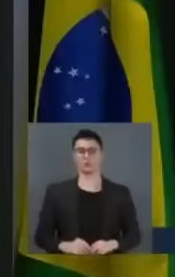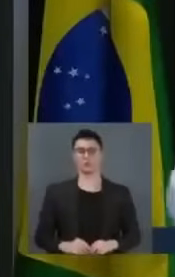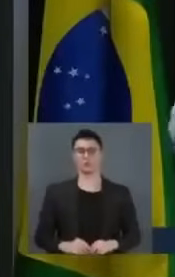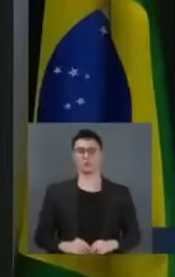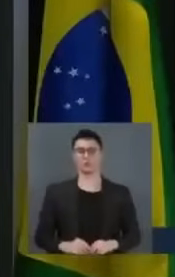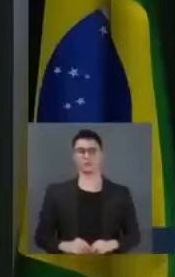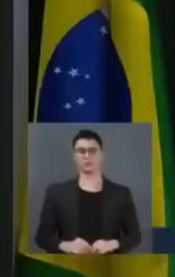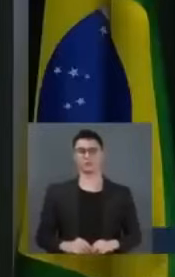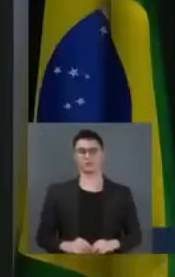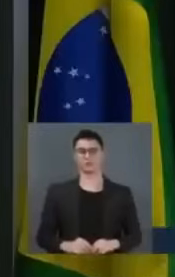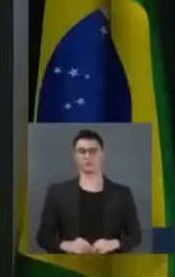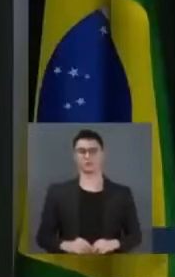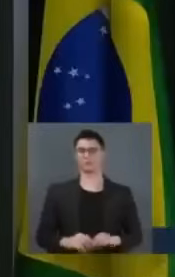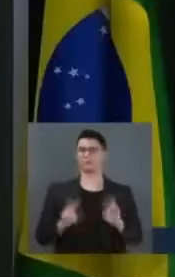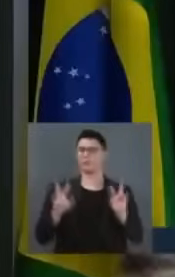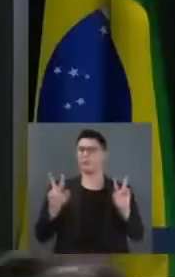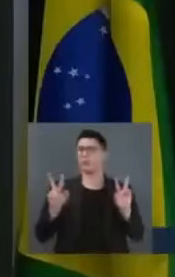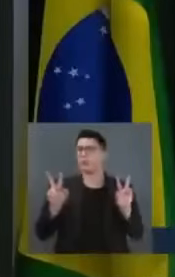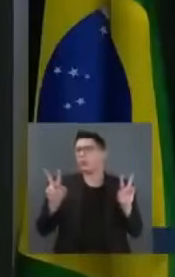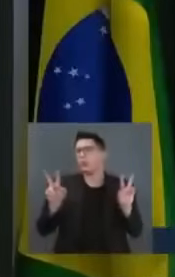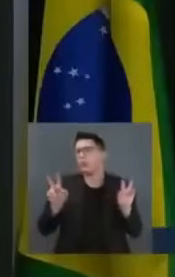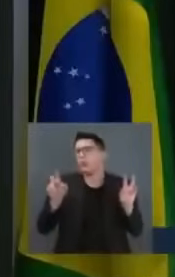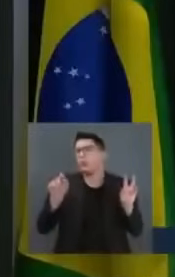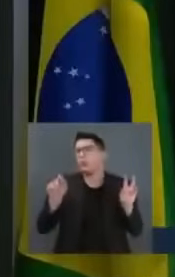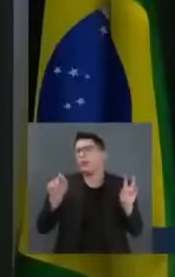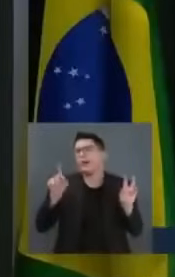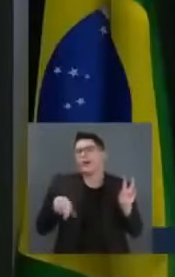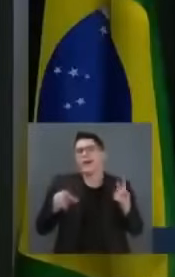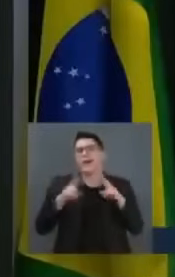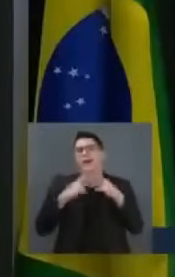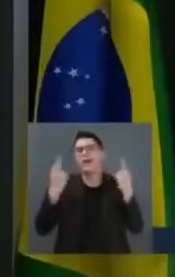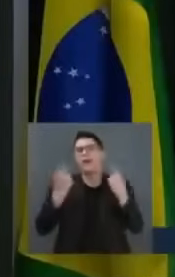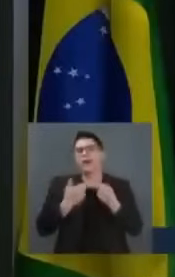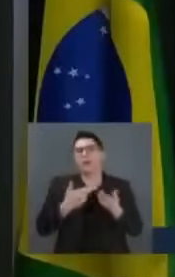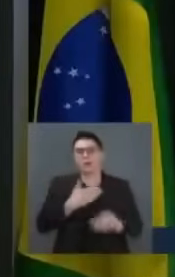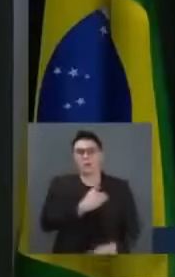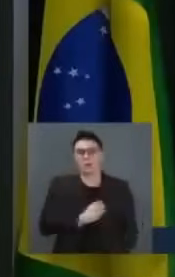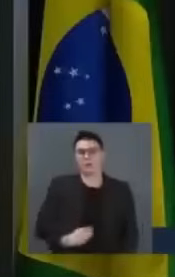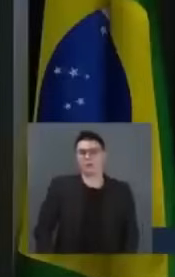com a suposta, entre aspas, audiência pública